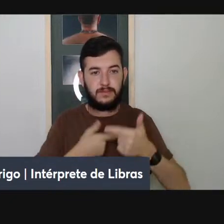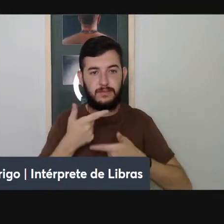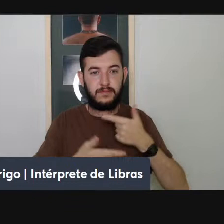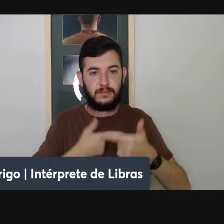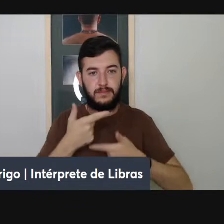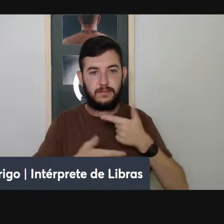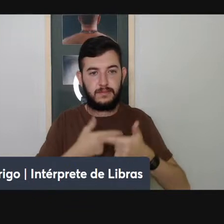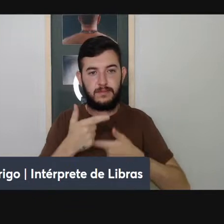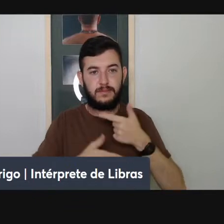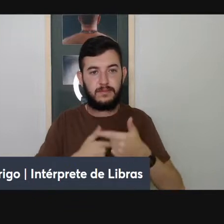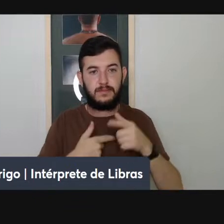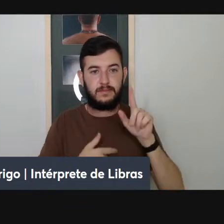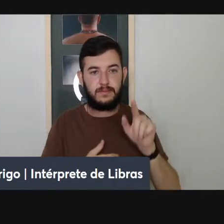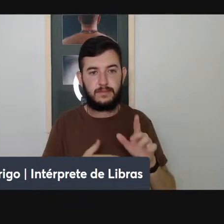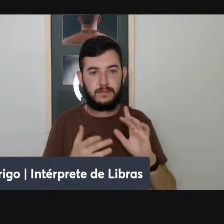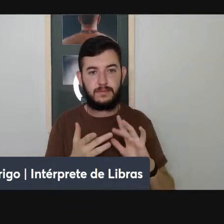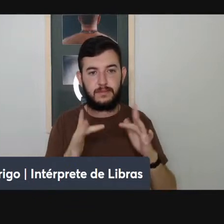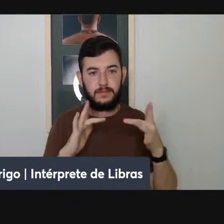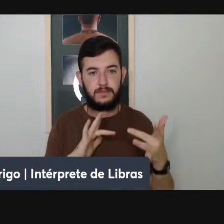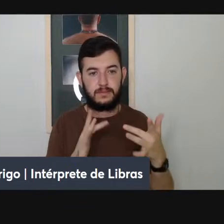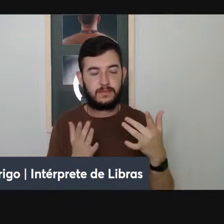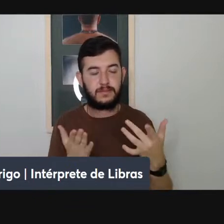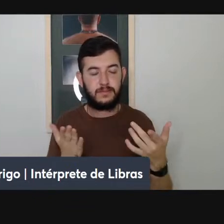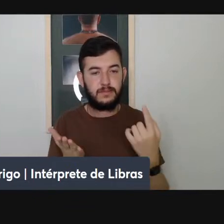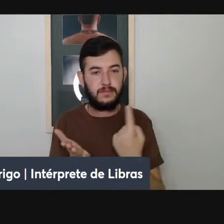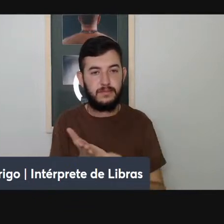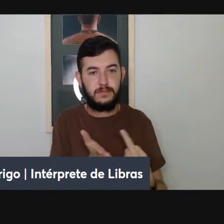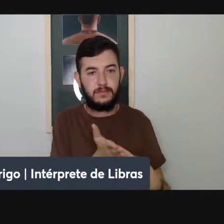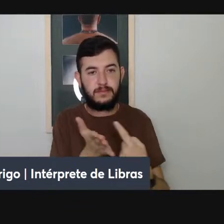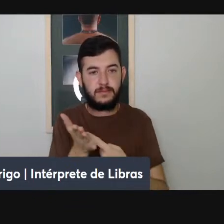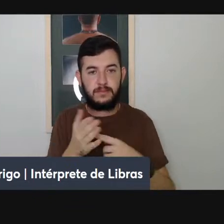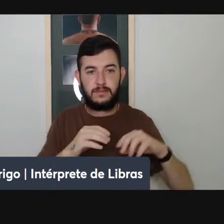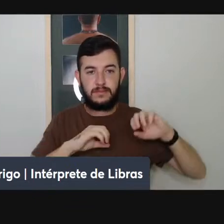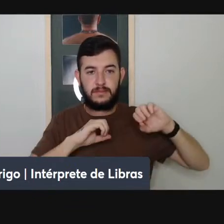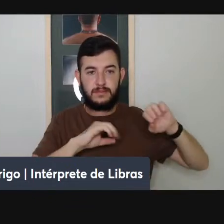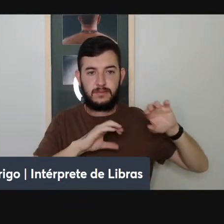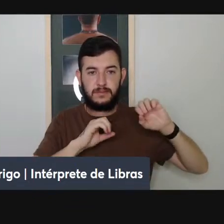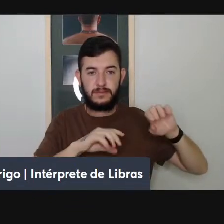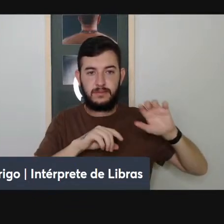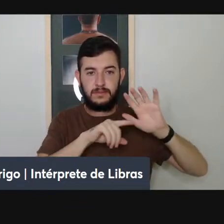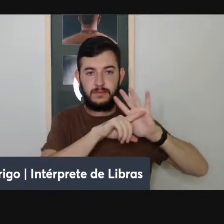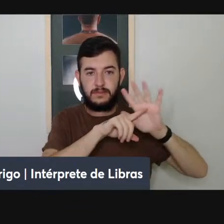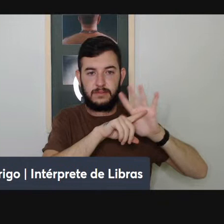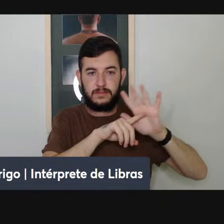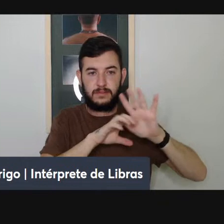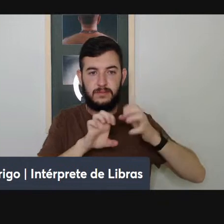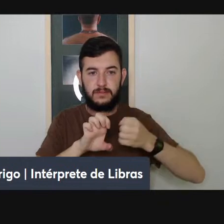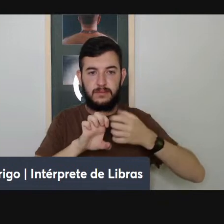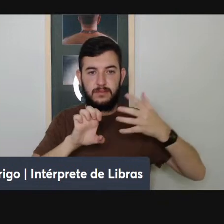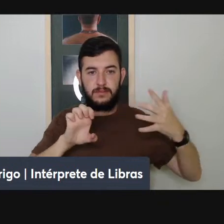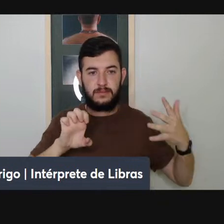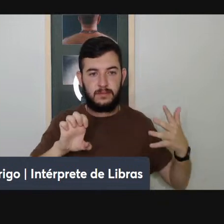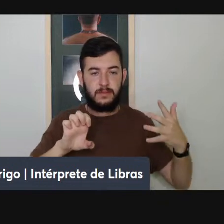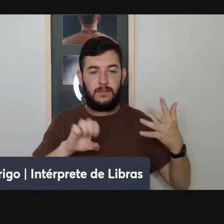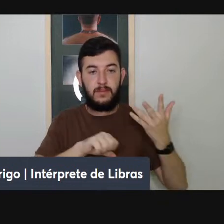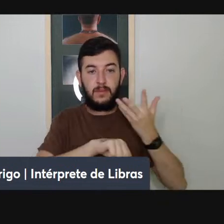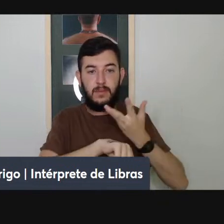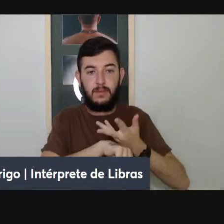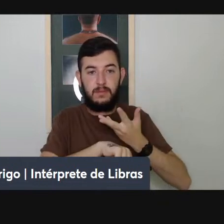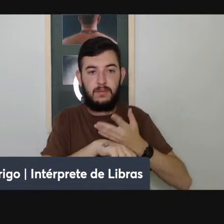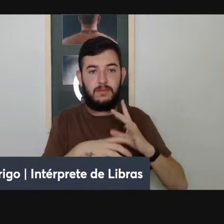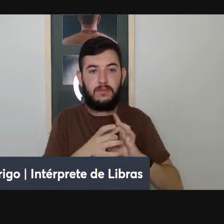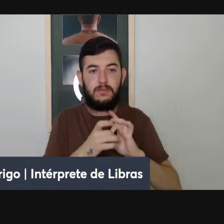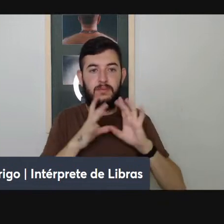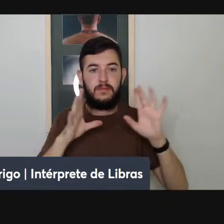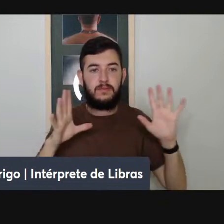de articular ensino, pesquisa e extensão no âmbito de uma disciplina que, né, permite,